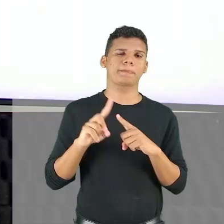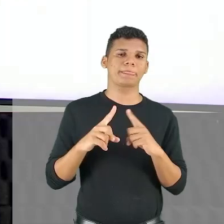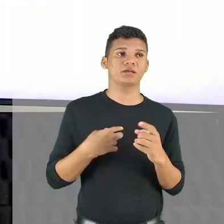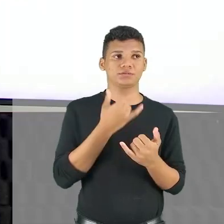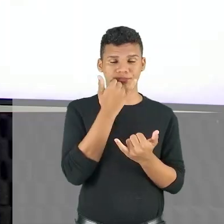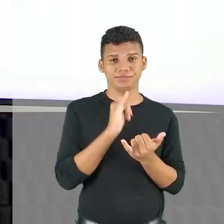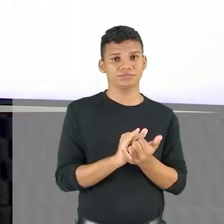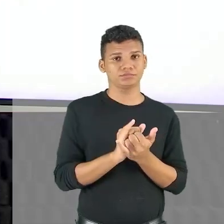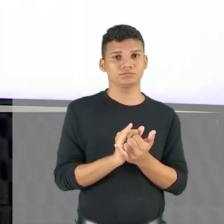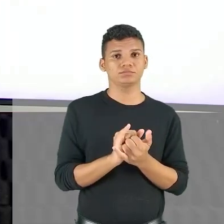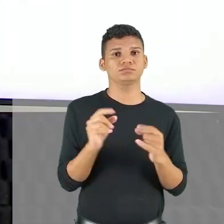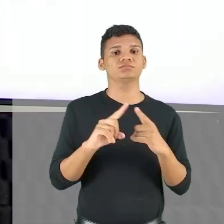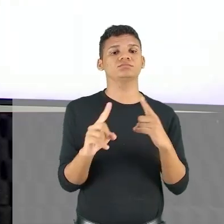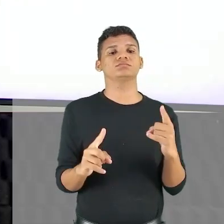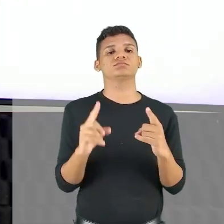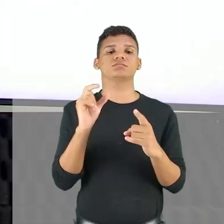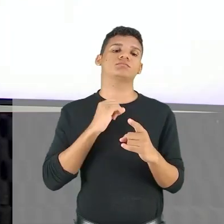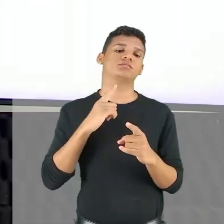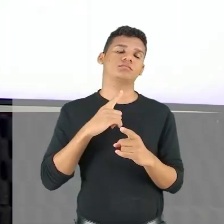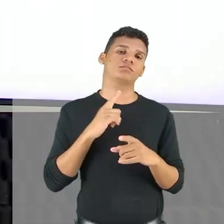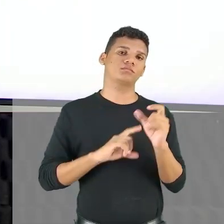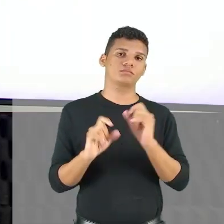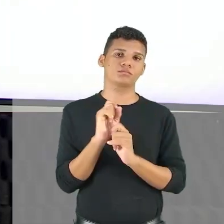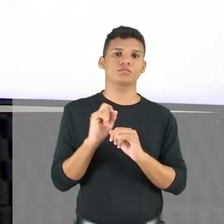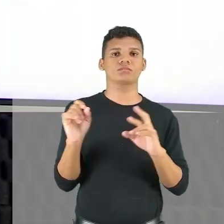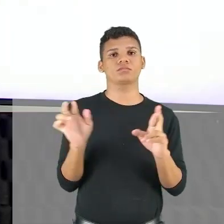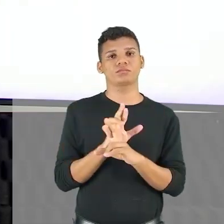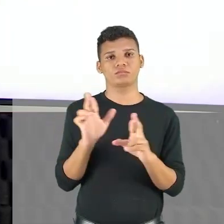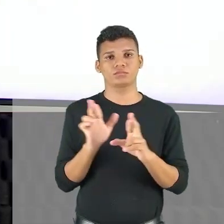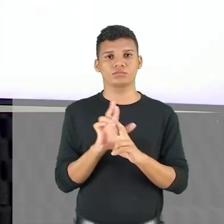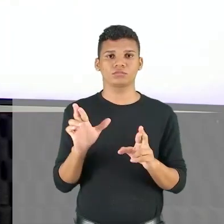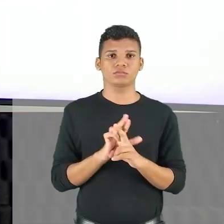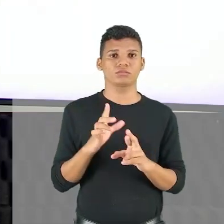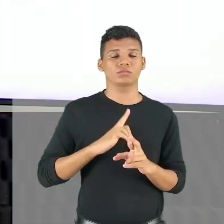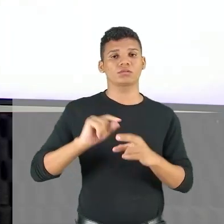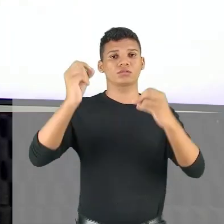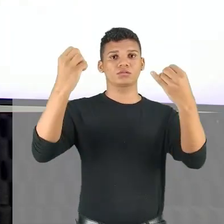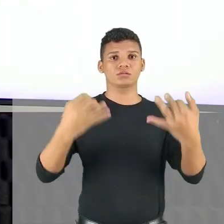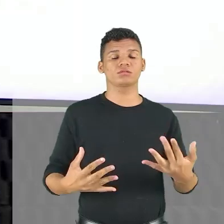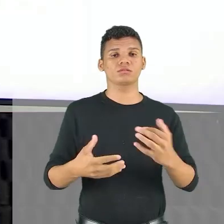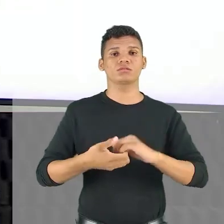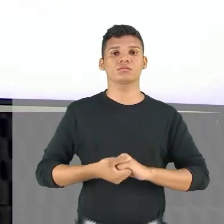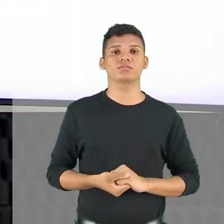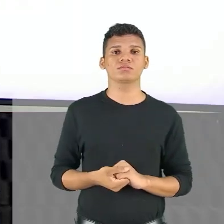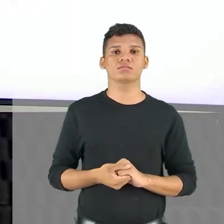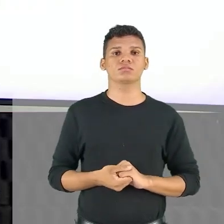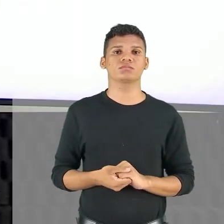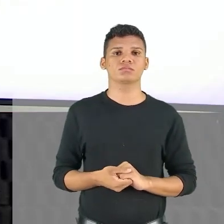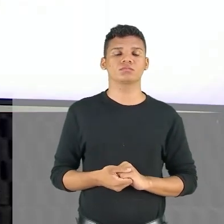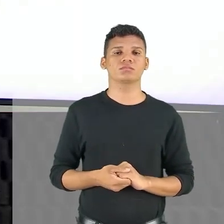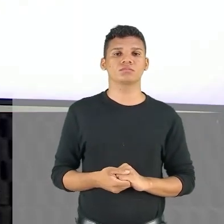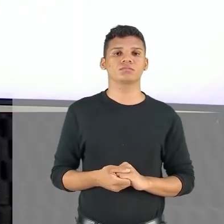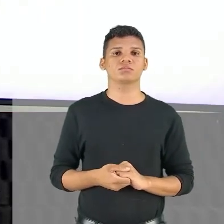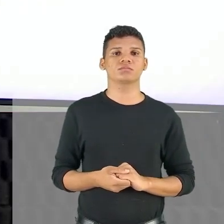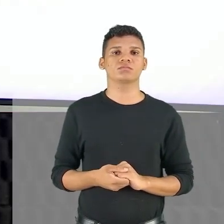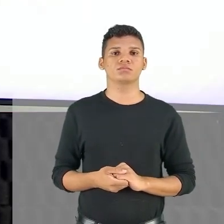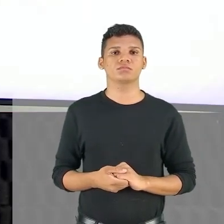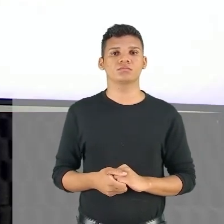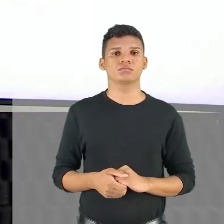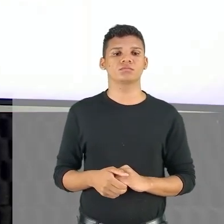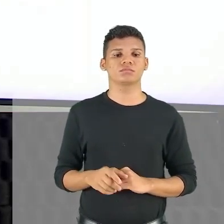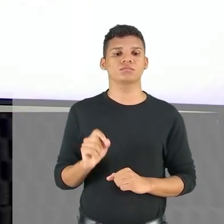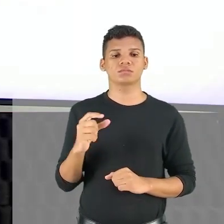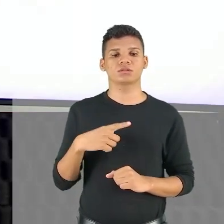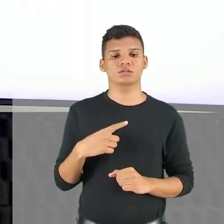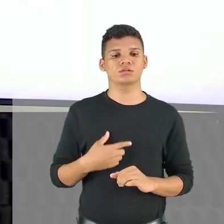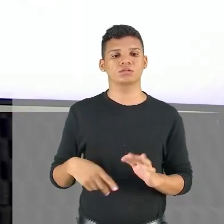Desculpa. La relación entre las hablas, a relação entre as falas, entre las hablas, según